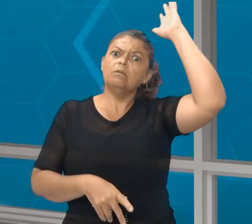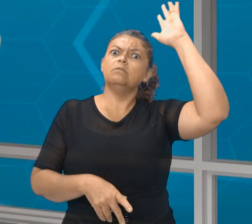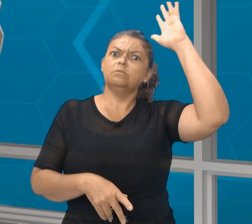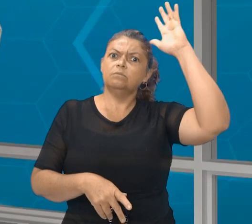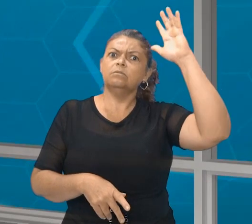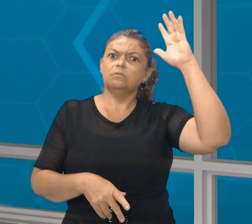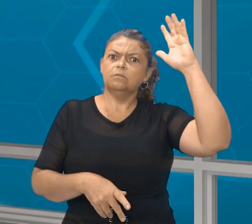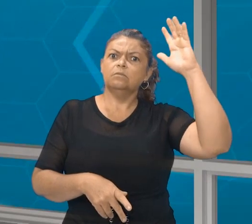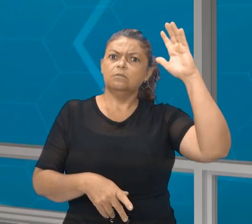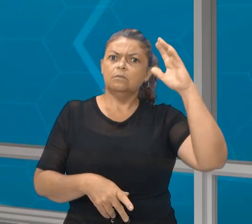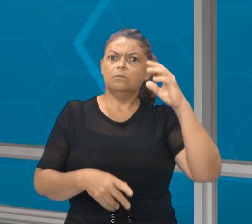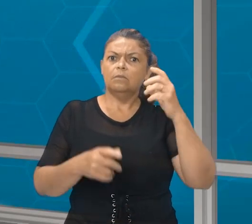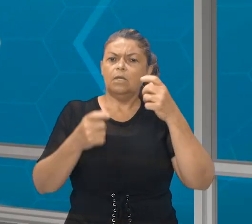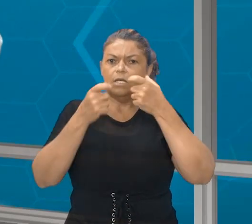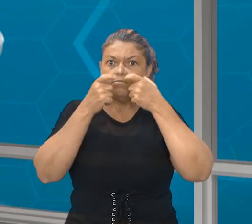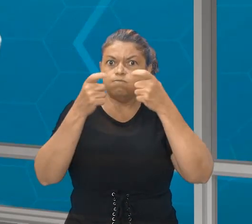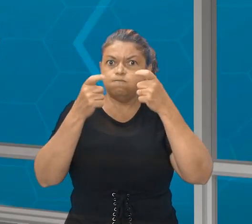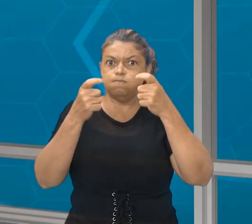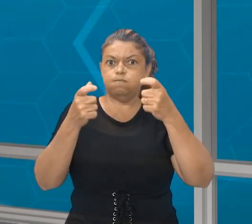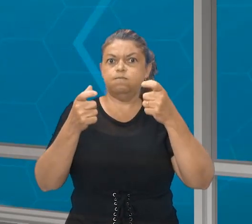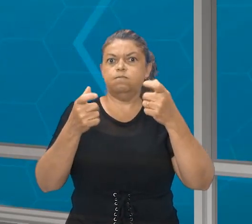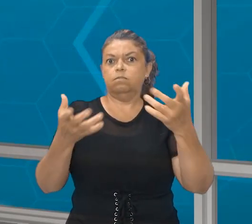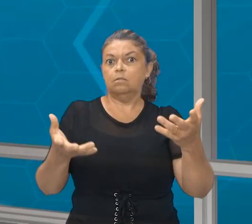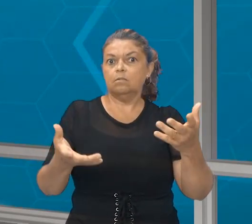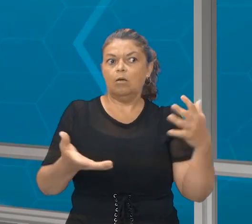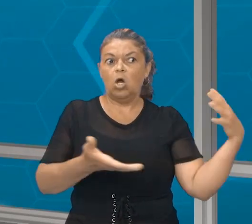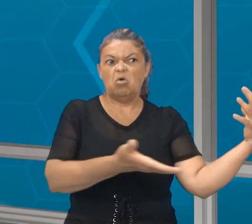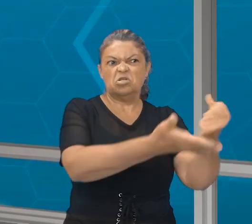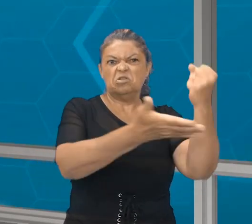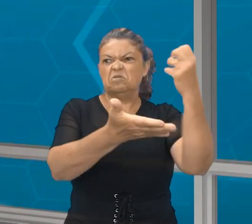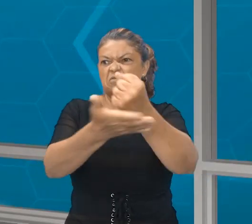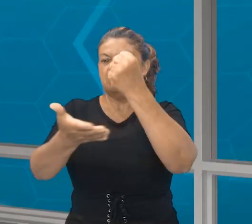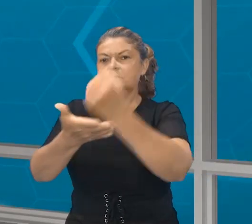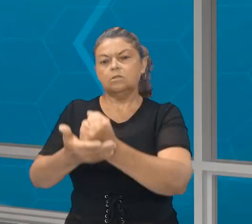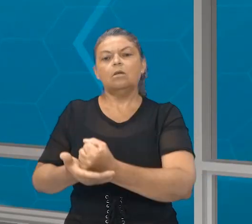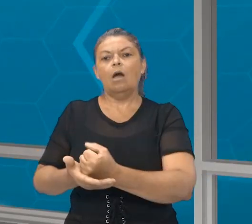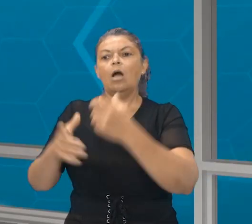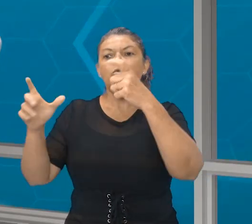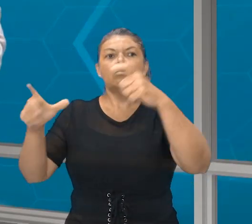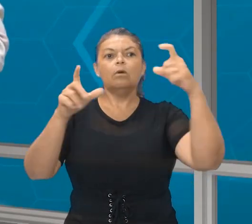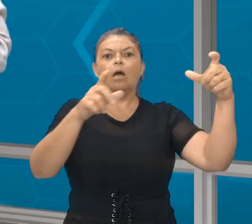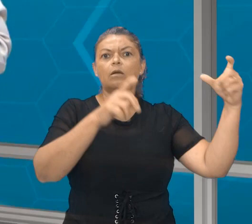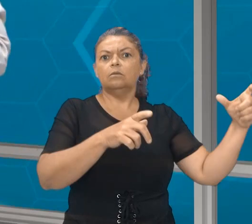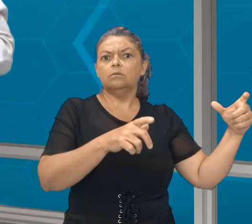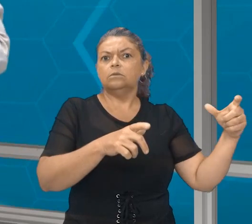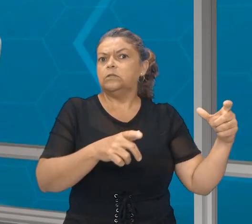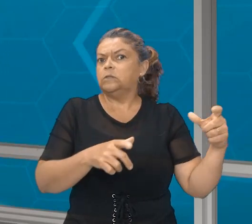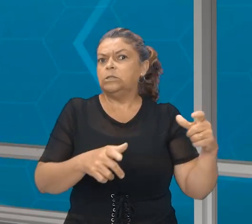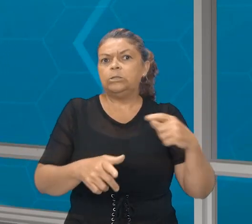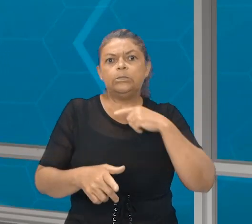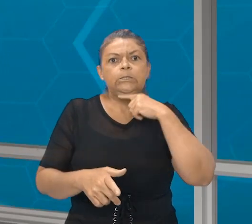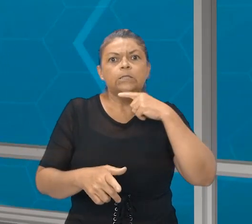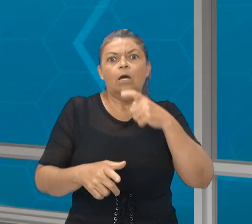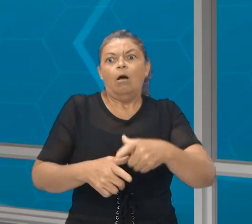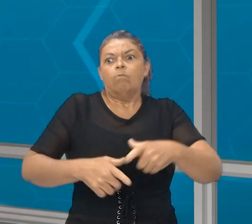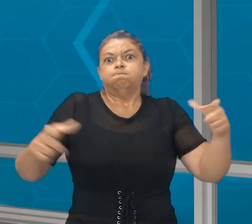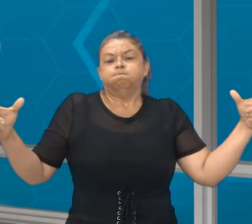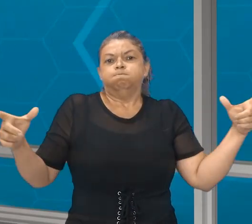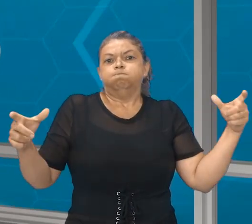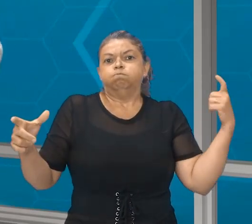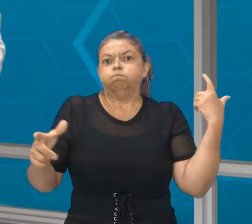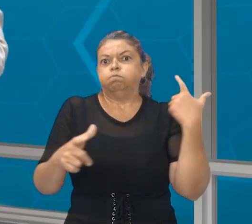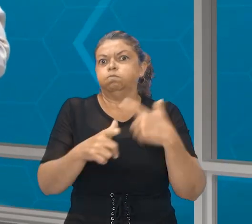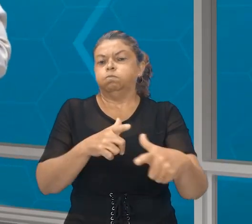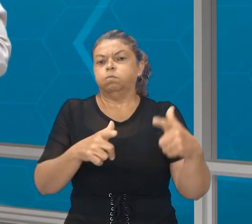não conseguiam mais dar conta de vigiar, de suster e de manter as suas conquistas. E isso vai gerar problemas